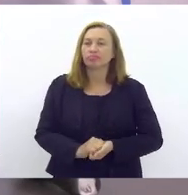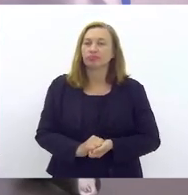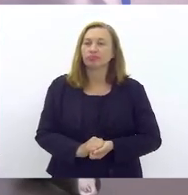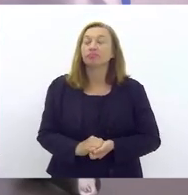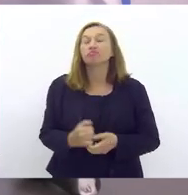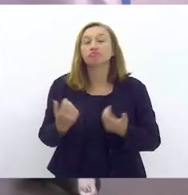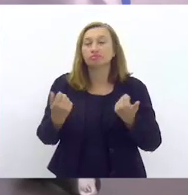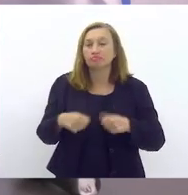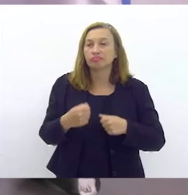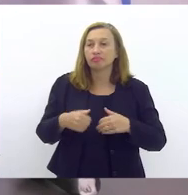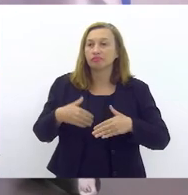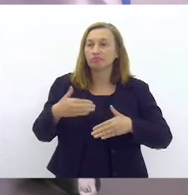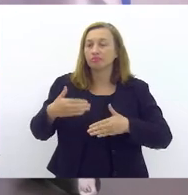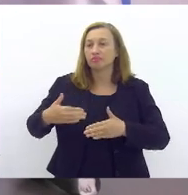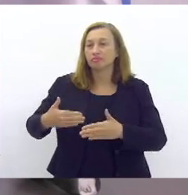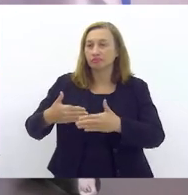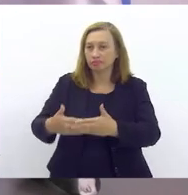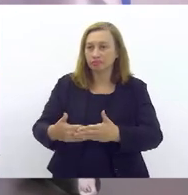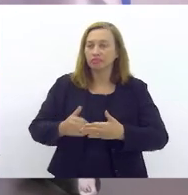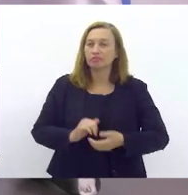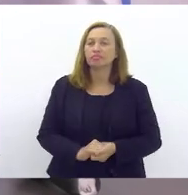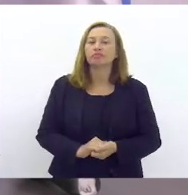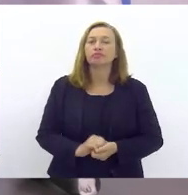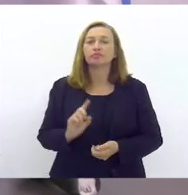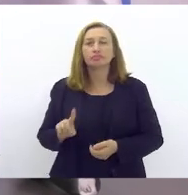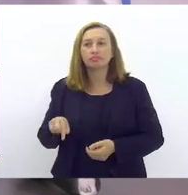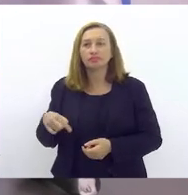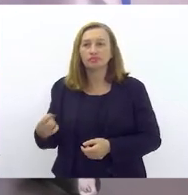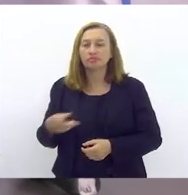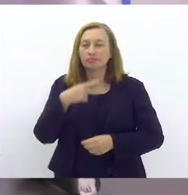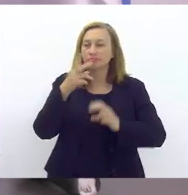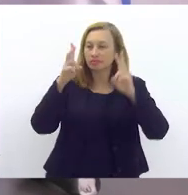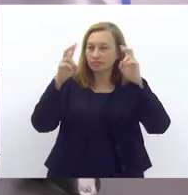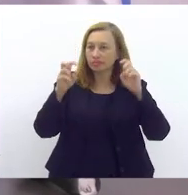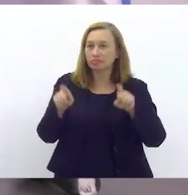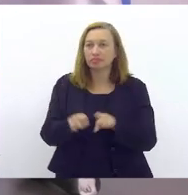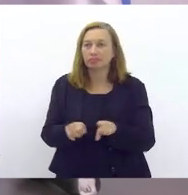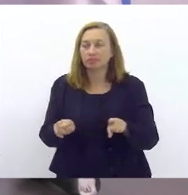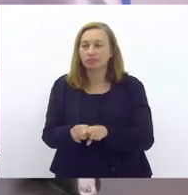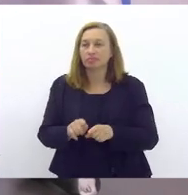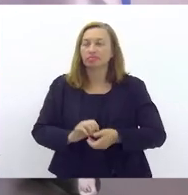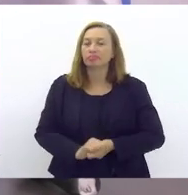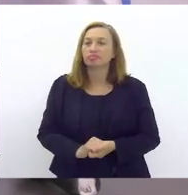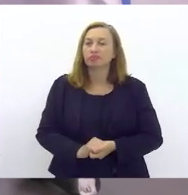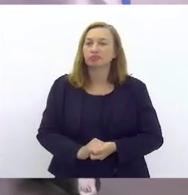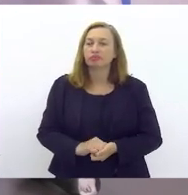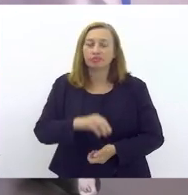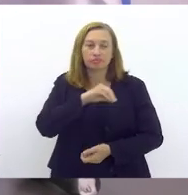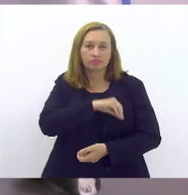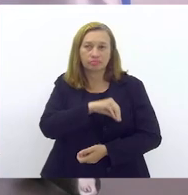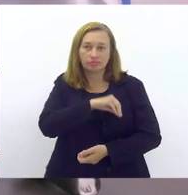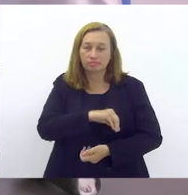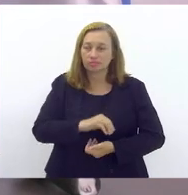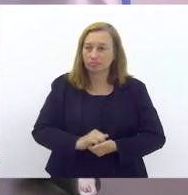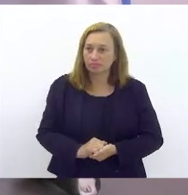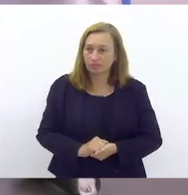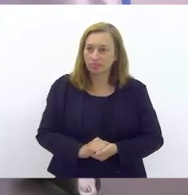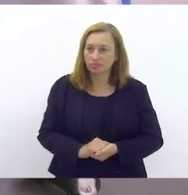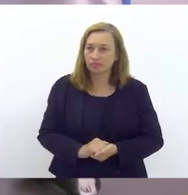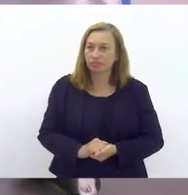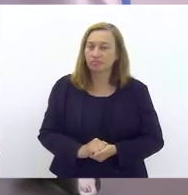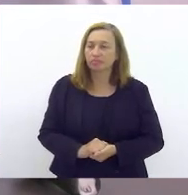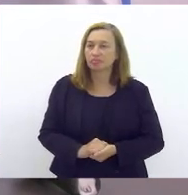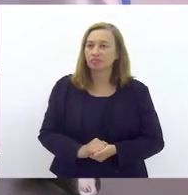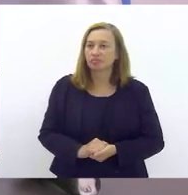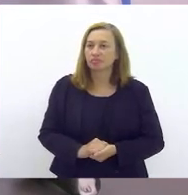gente precisa de avançar com ela. E depois, para tratarmos do tema também do piso nacional